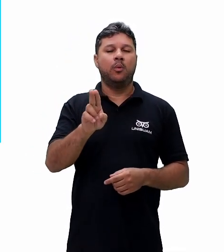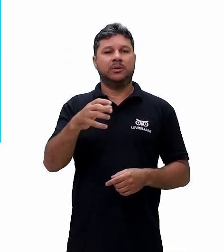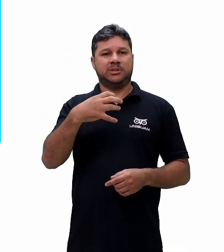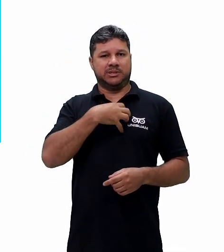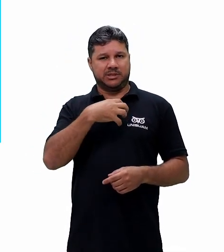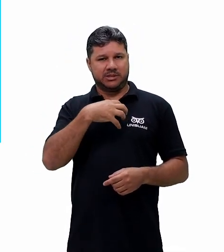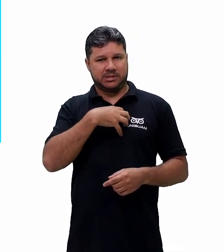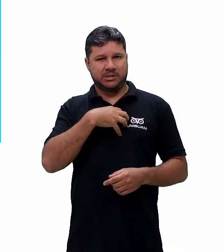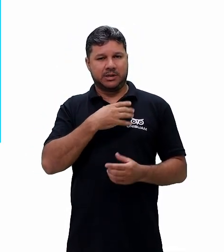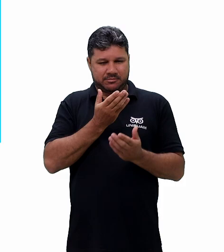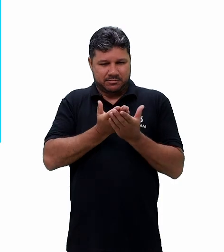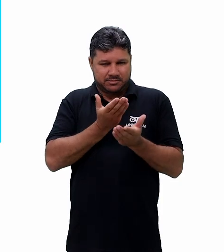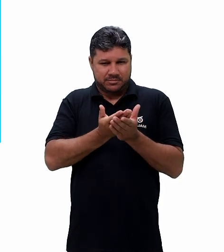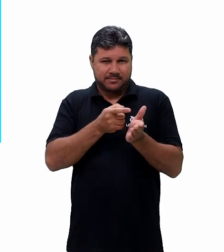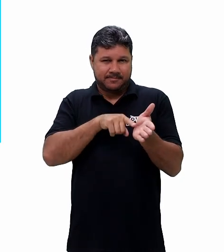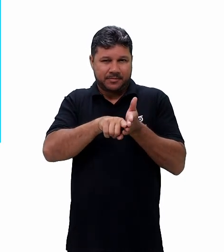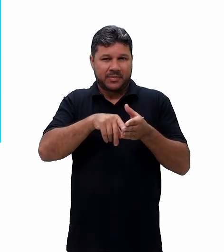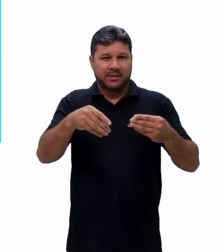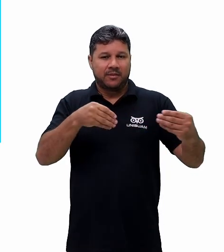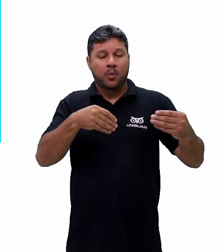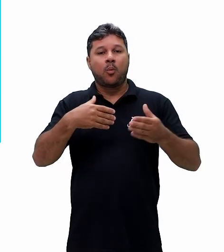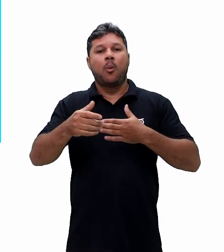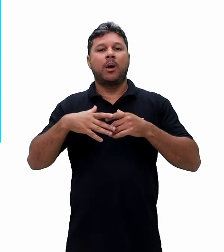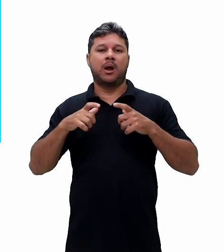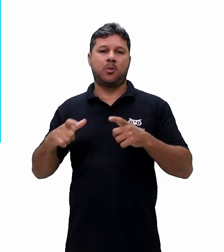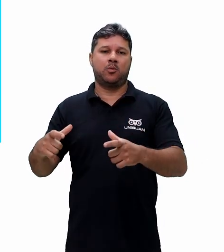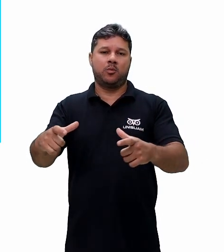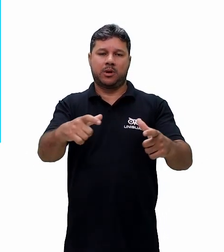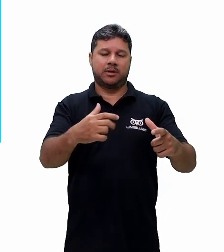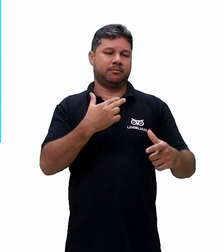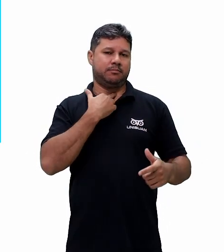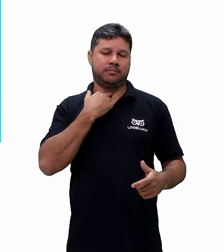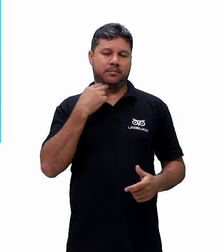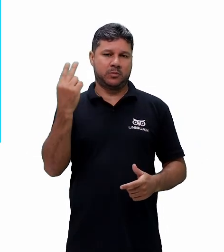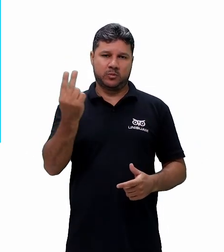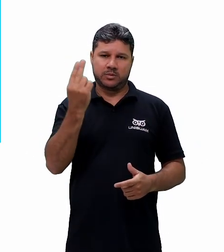utilizar esta forma de medir a flexibilidade em qualquer lugar.